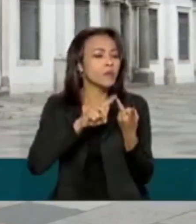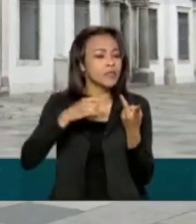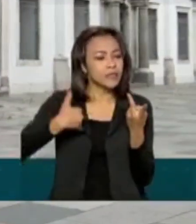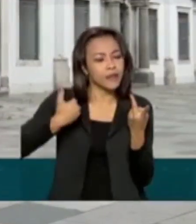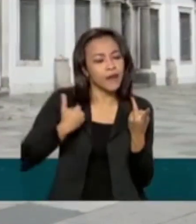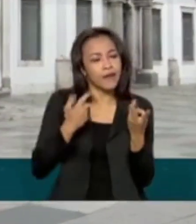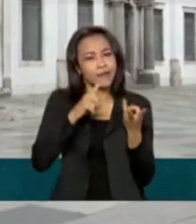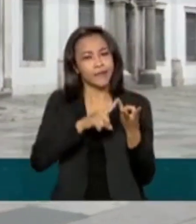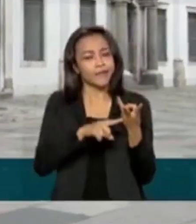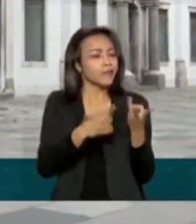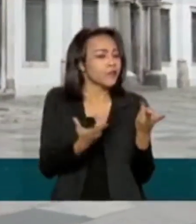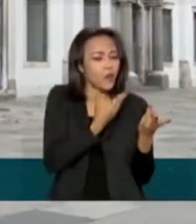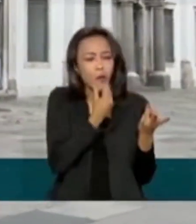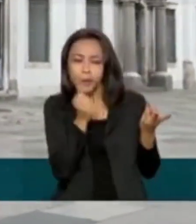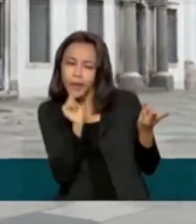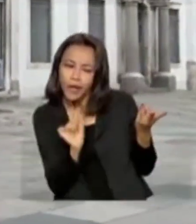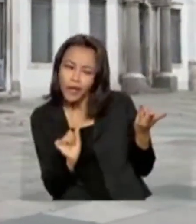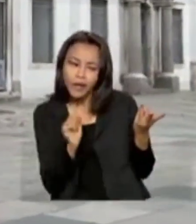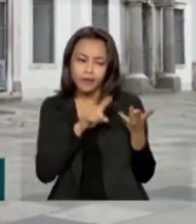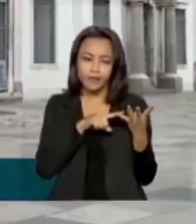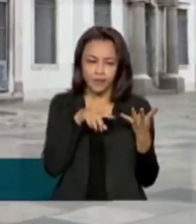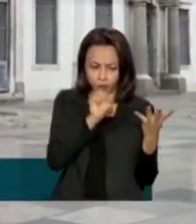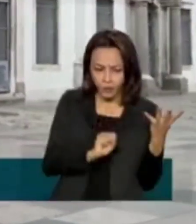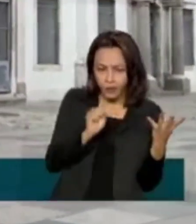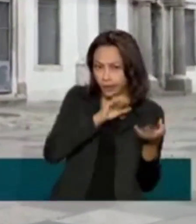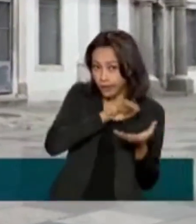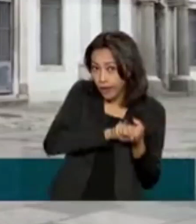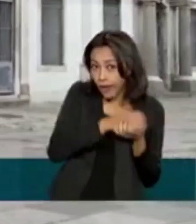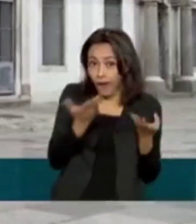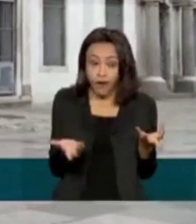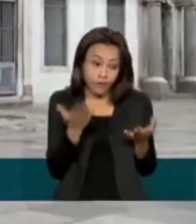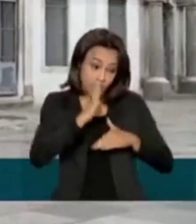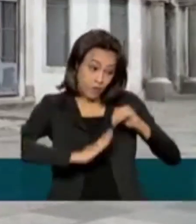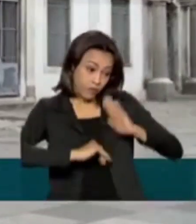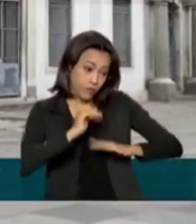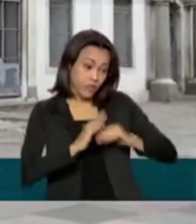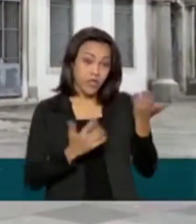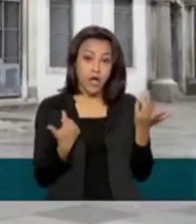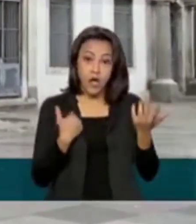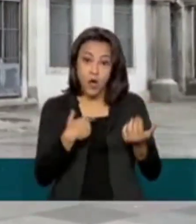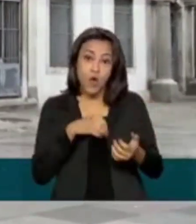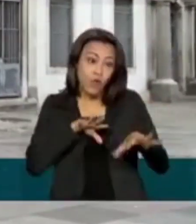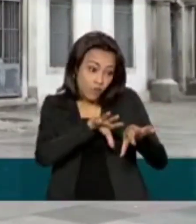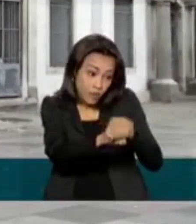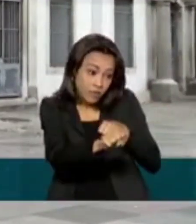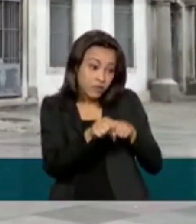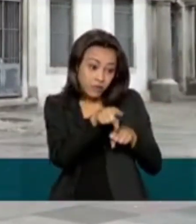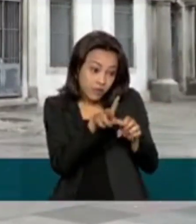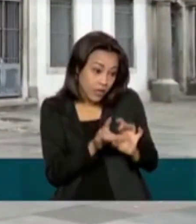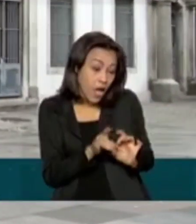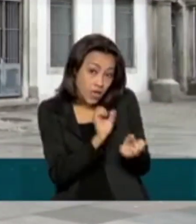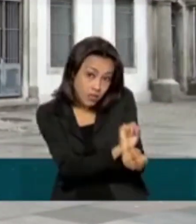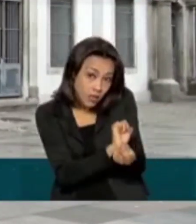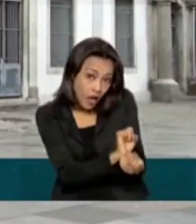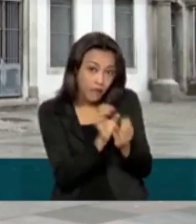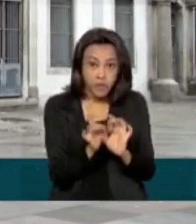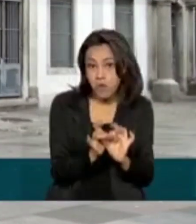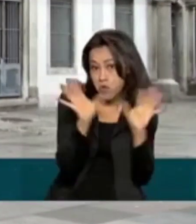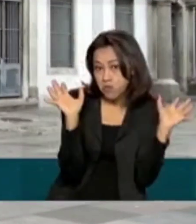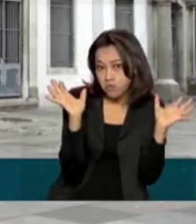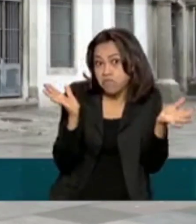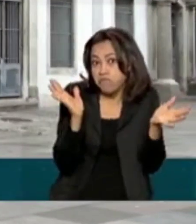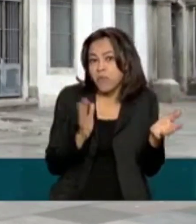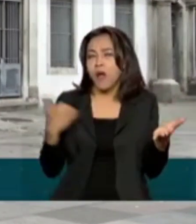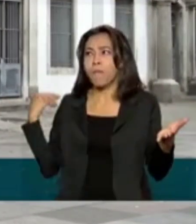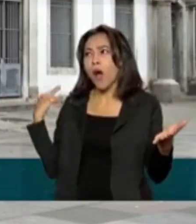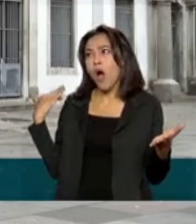idade, sexo, estado civil, escolaridade, profissão e se a pessoa era livre ou escrava. Ao longo do tempo,